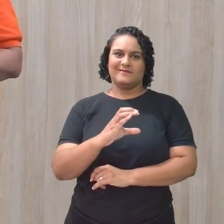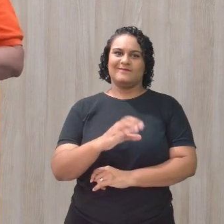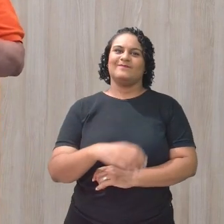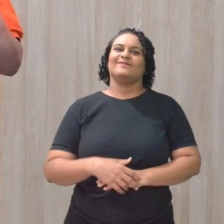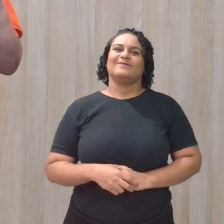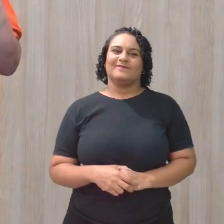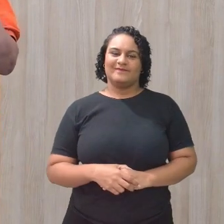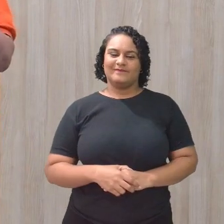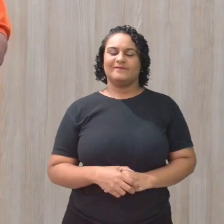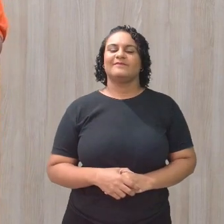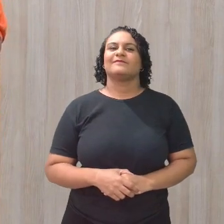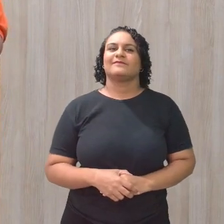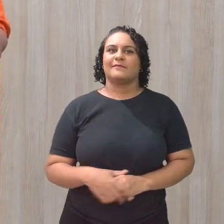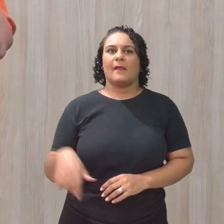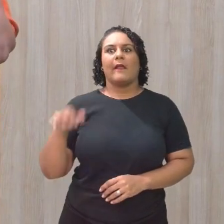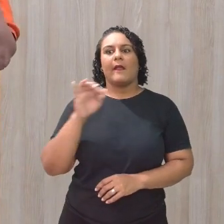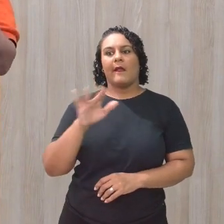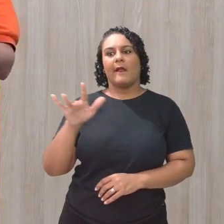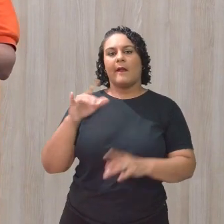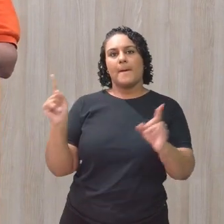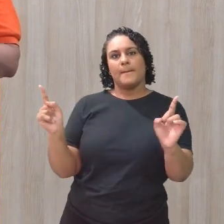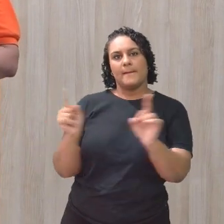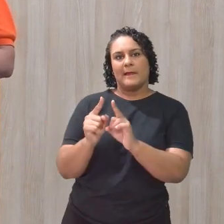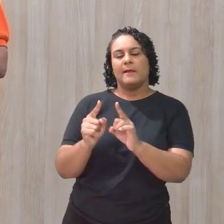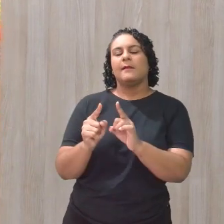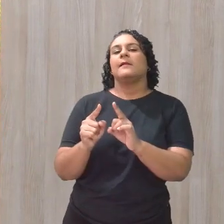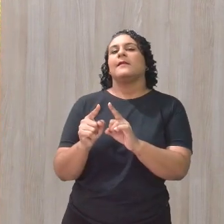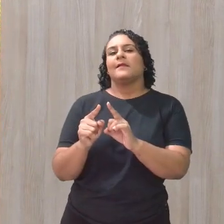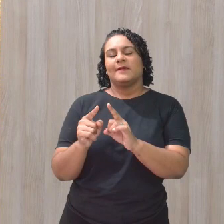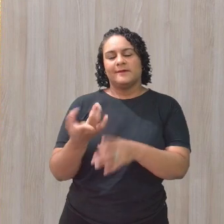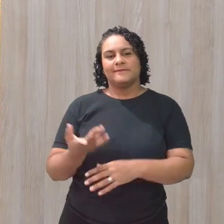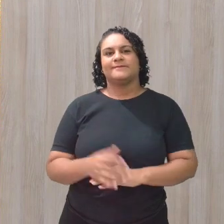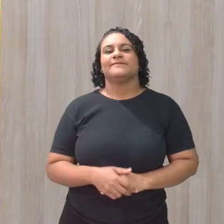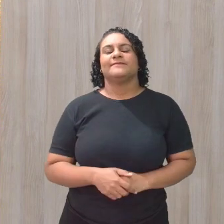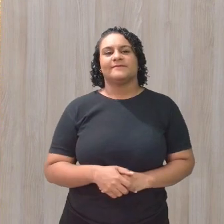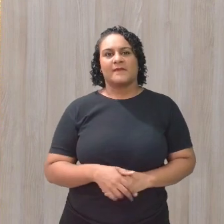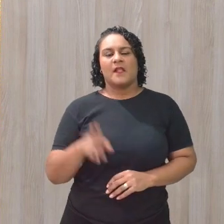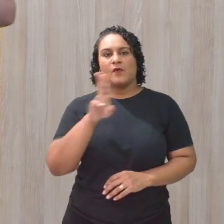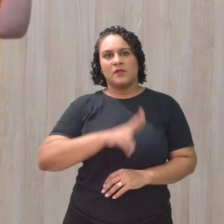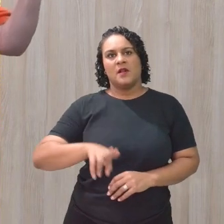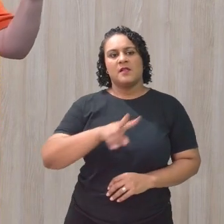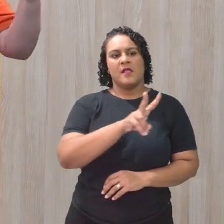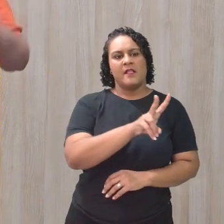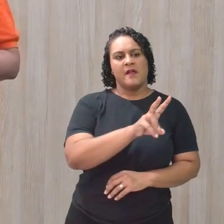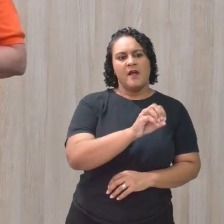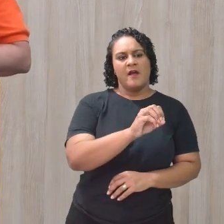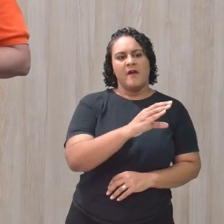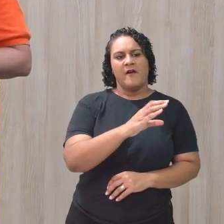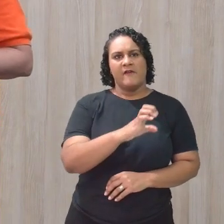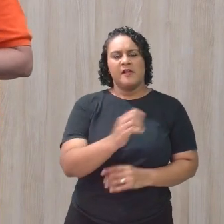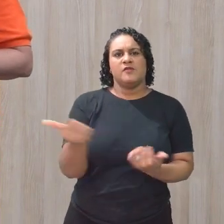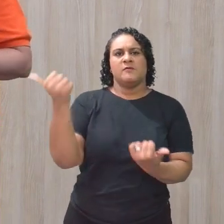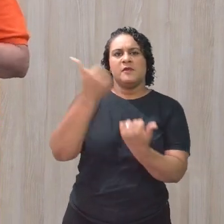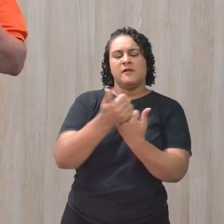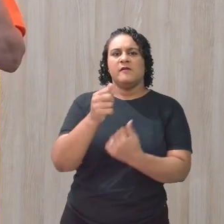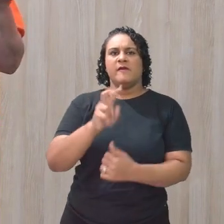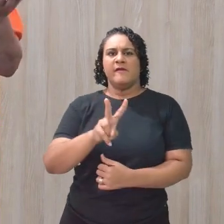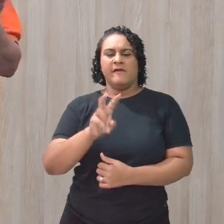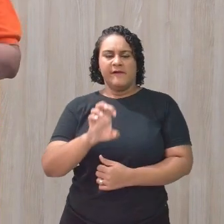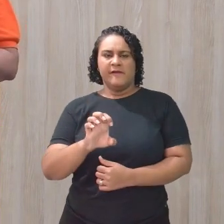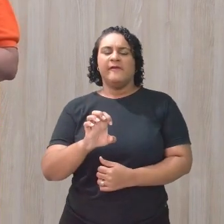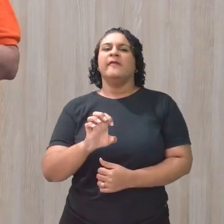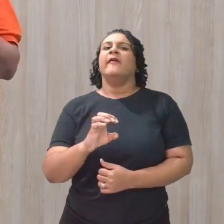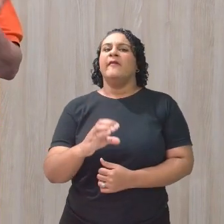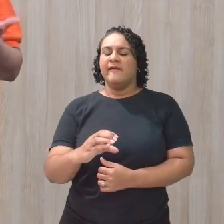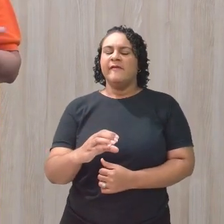é? Abreviaturas que é falada no lugar da palavra você. Então, tudo isso